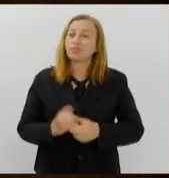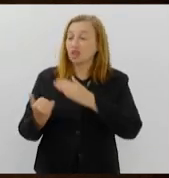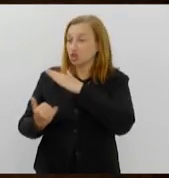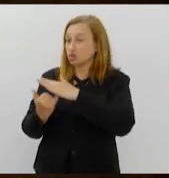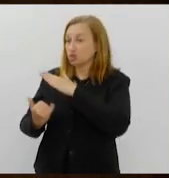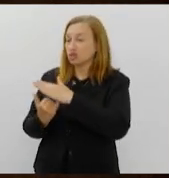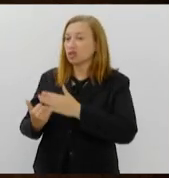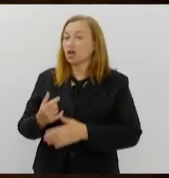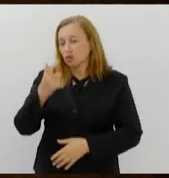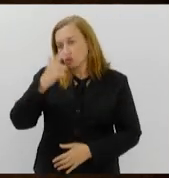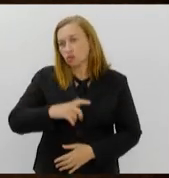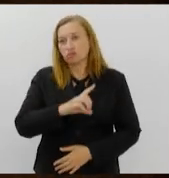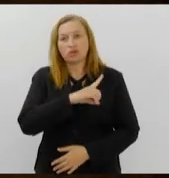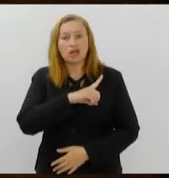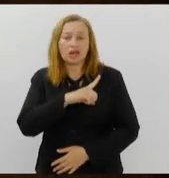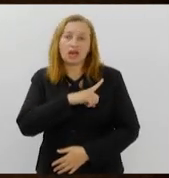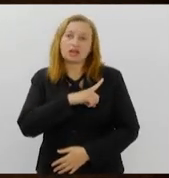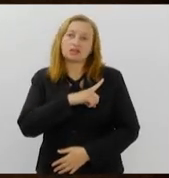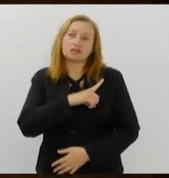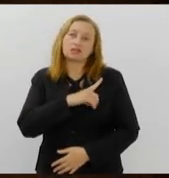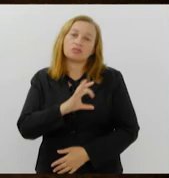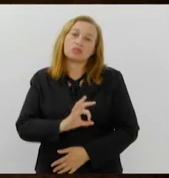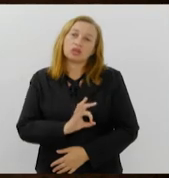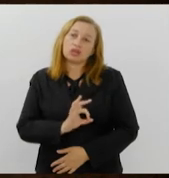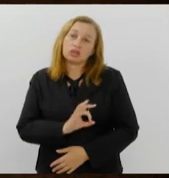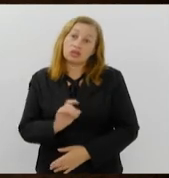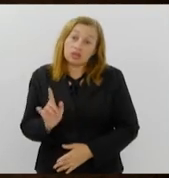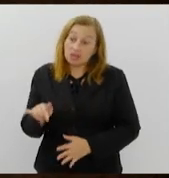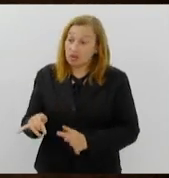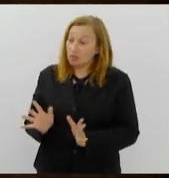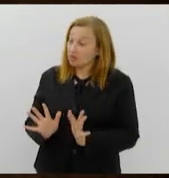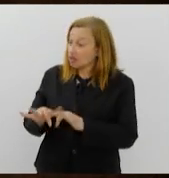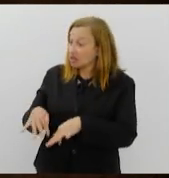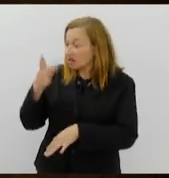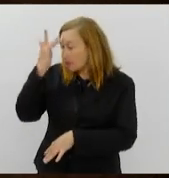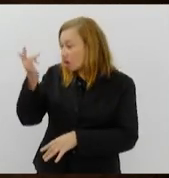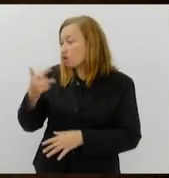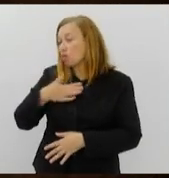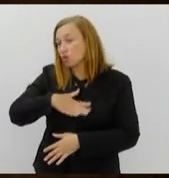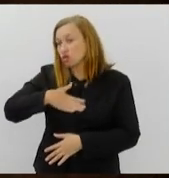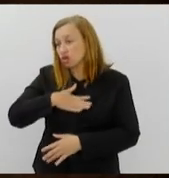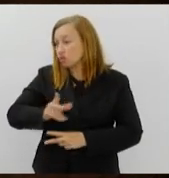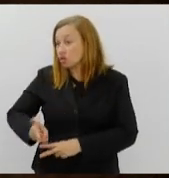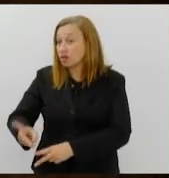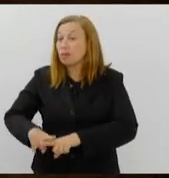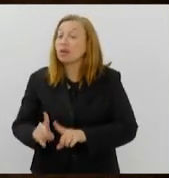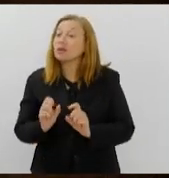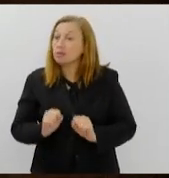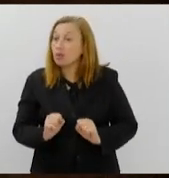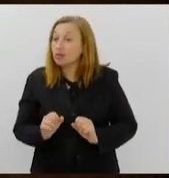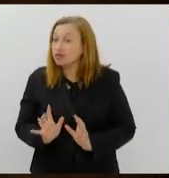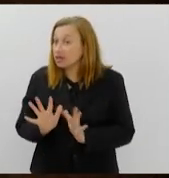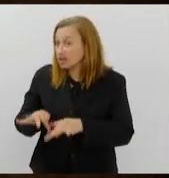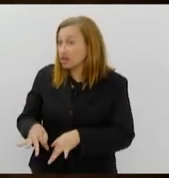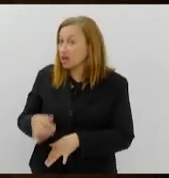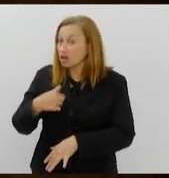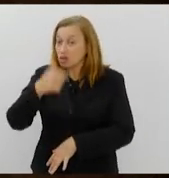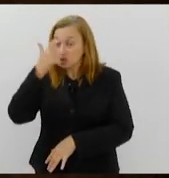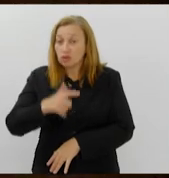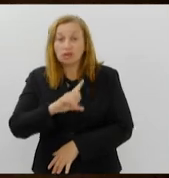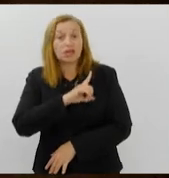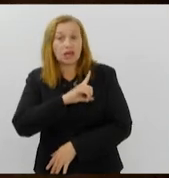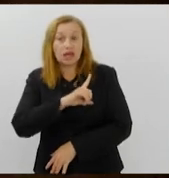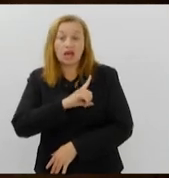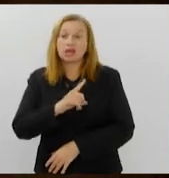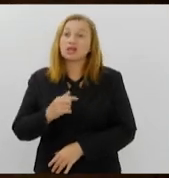sou delegado de polícia, isso aqui é uma coisa que pode acabar amanhã, infelizmente, porque eu gostaria muito de permanecer, mas pode acabar, mas eu sou delegado de polícia.